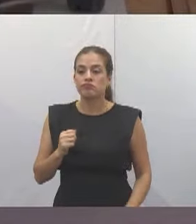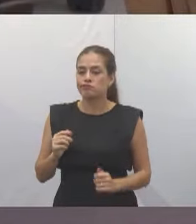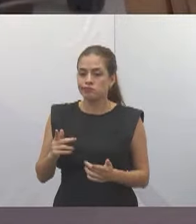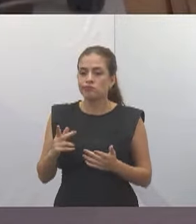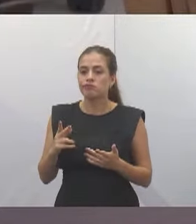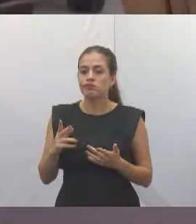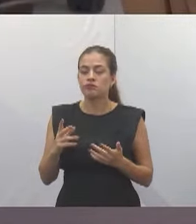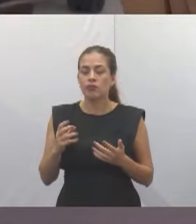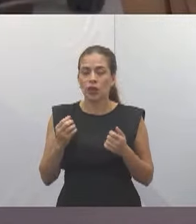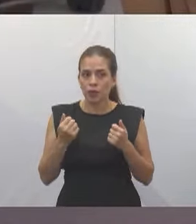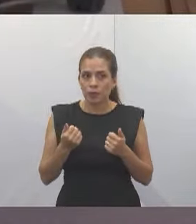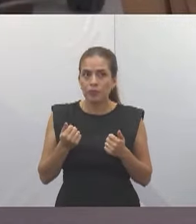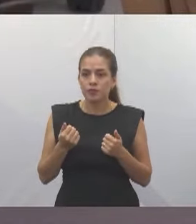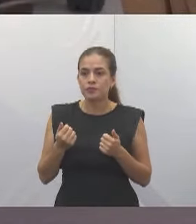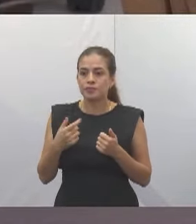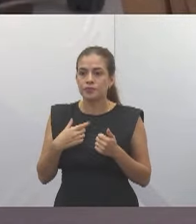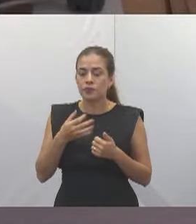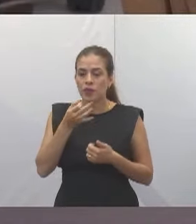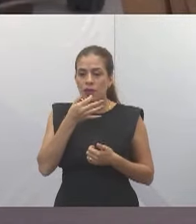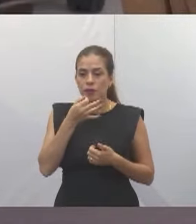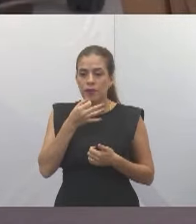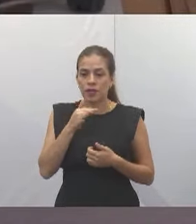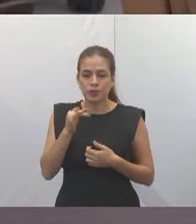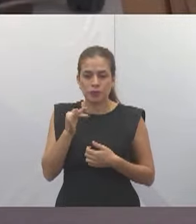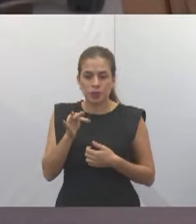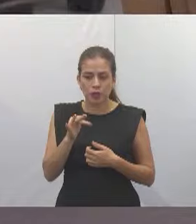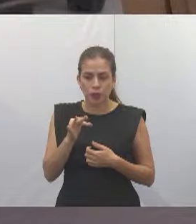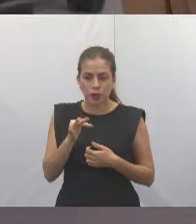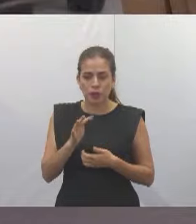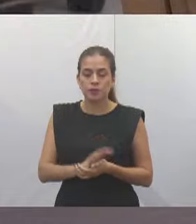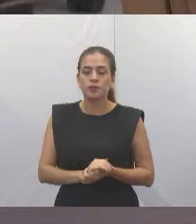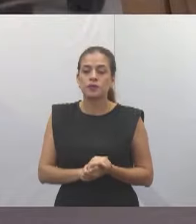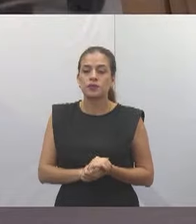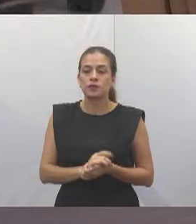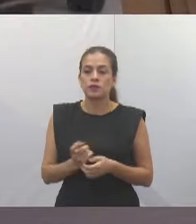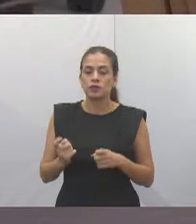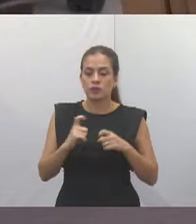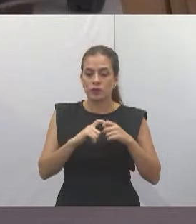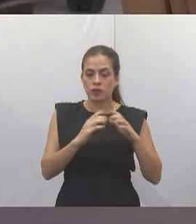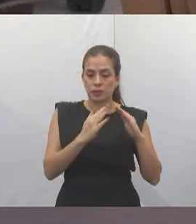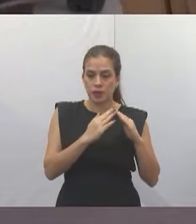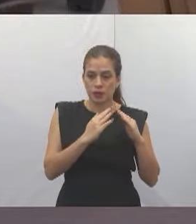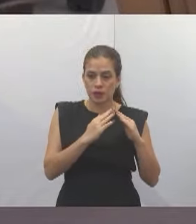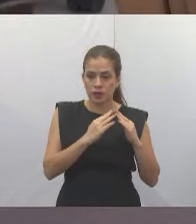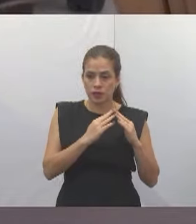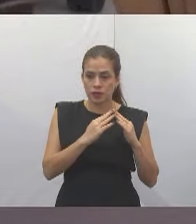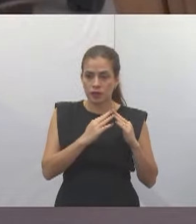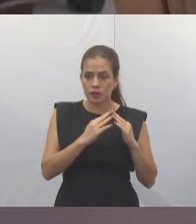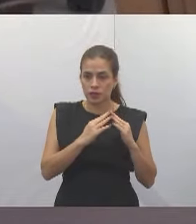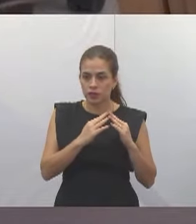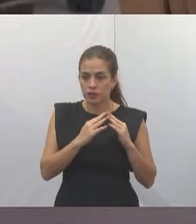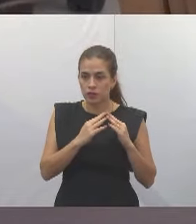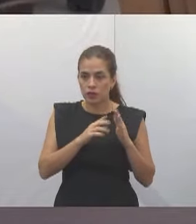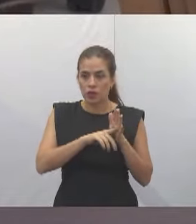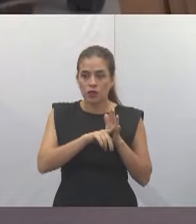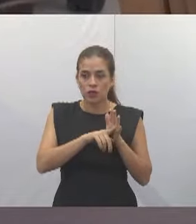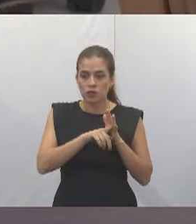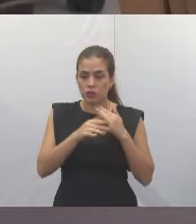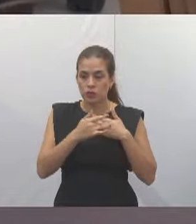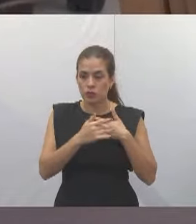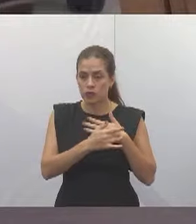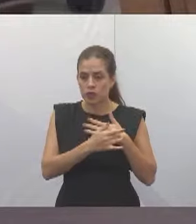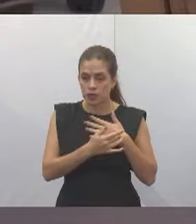então agora passou o remédio para dor, a medicação para dor, voltei para minha casa com o resultado dos exames